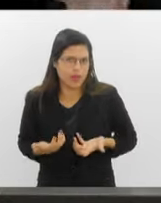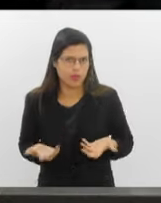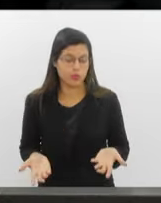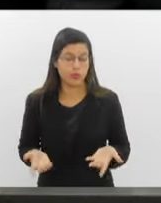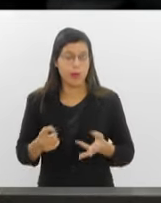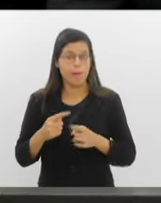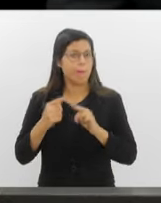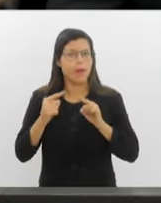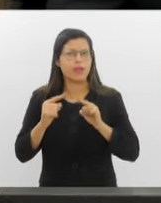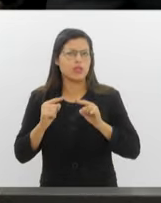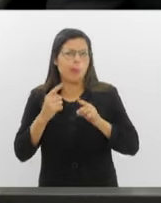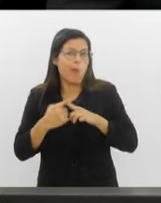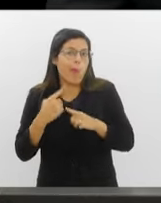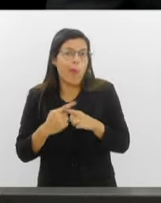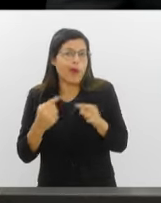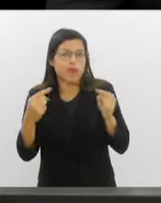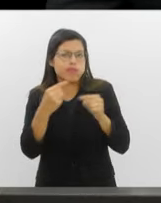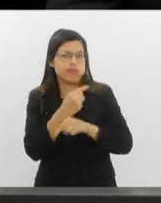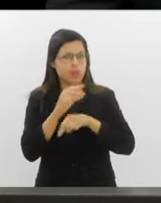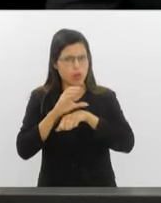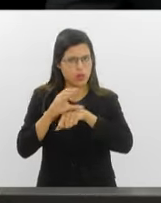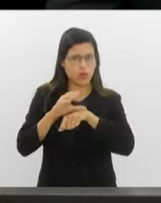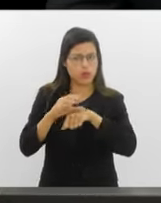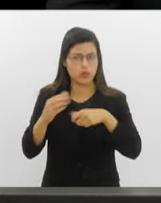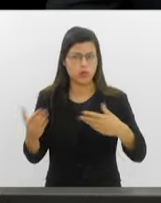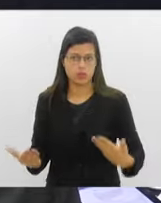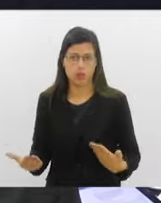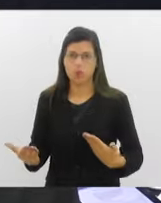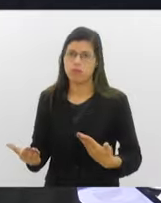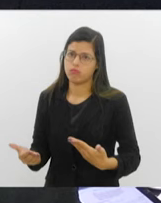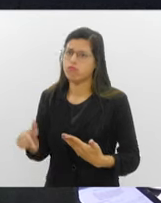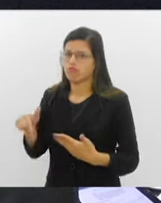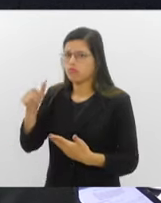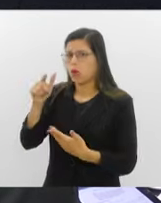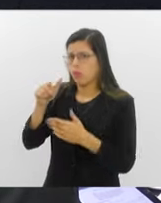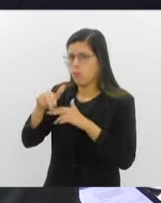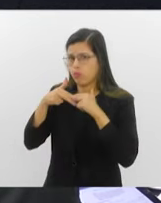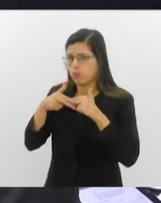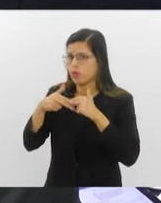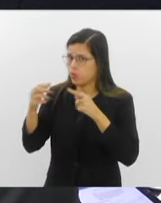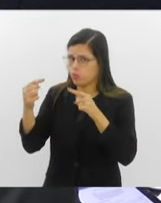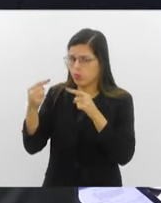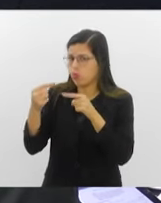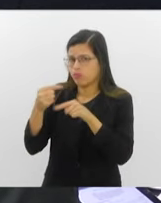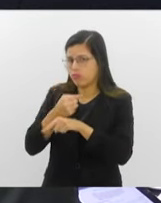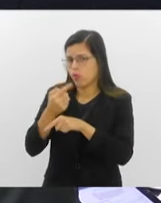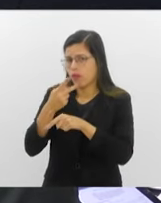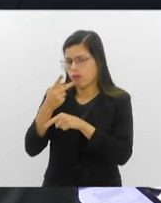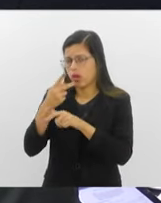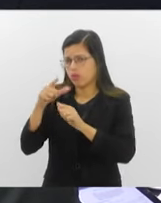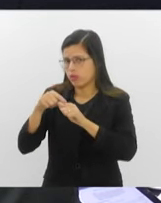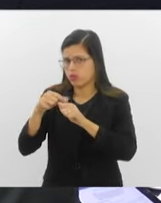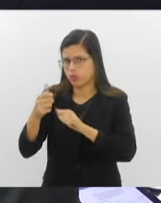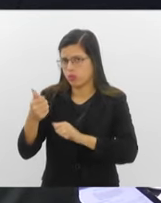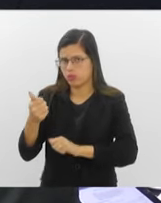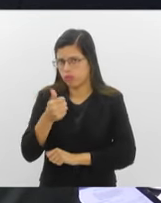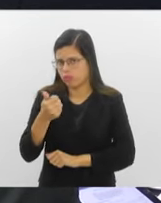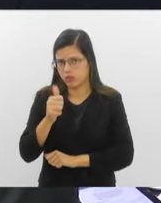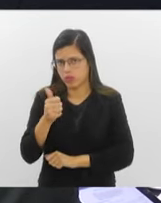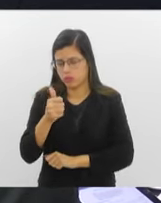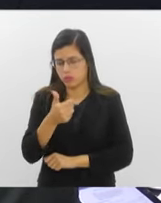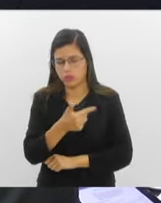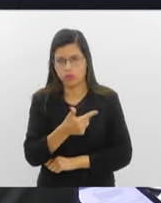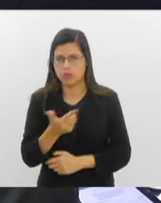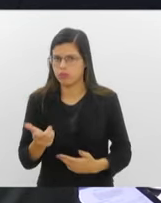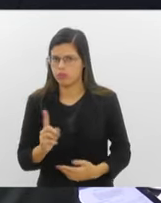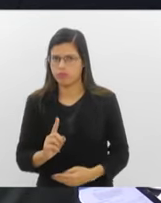voto da inconstitucionalidade. Por isso que eu estou divergindo do 112. Então, né? Presidente, eu acho que a deputada Élica, na intervenção dela, se referiu a